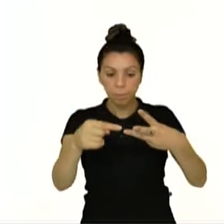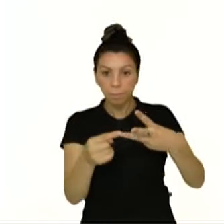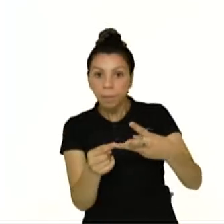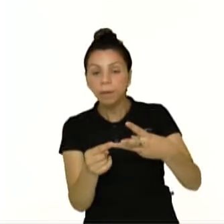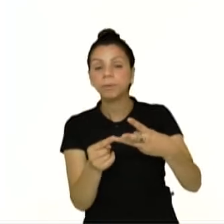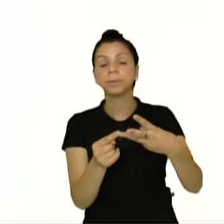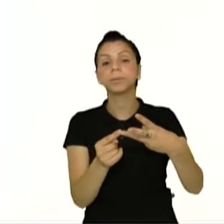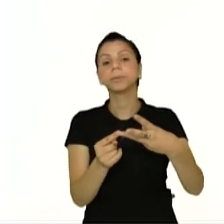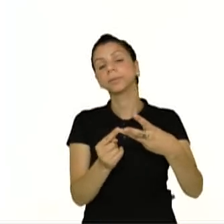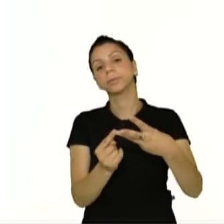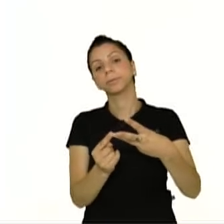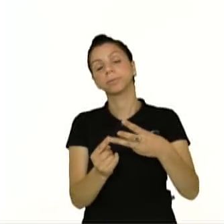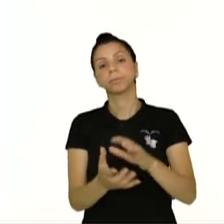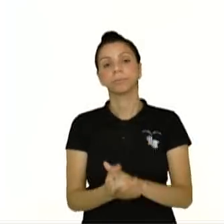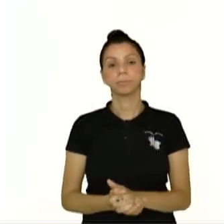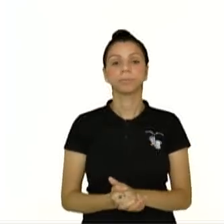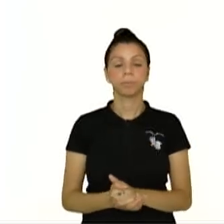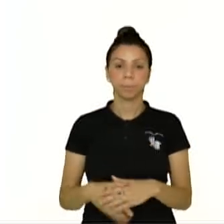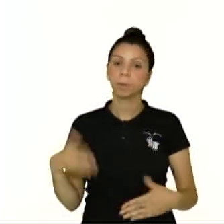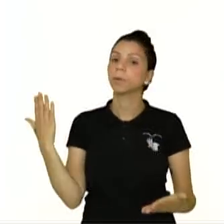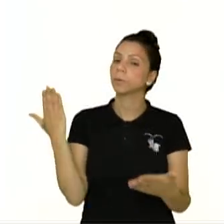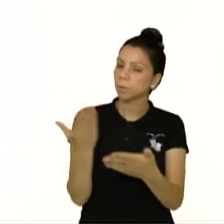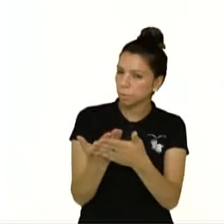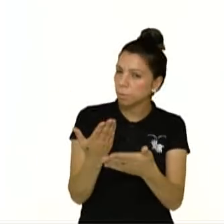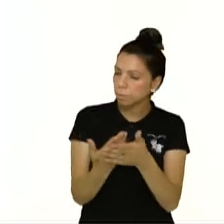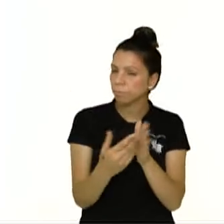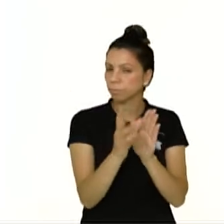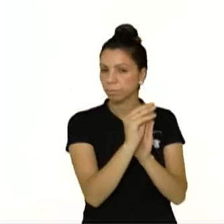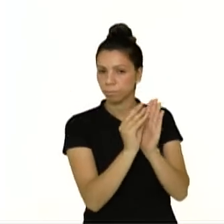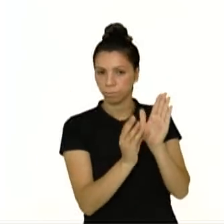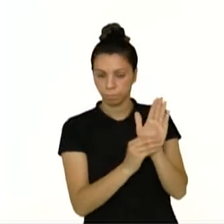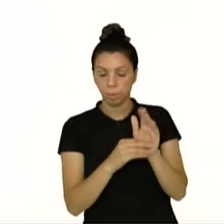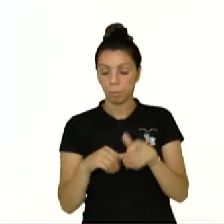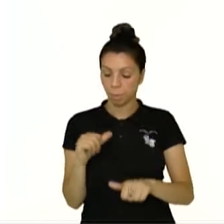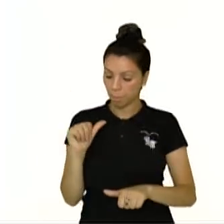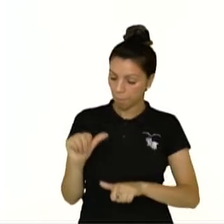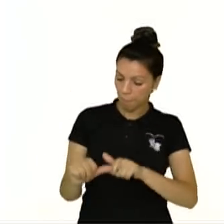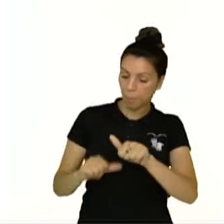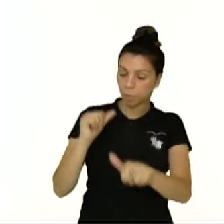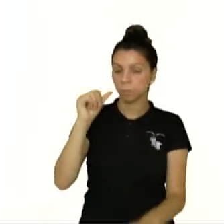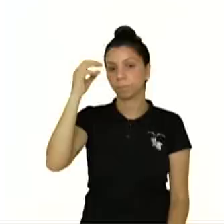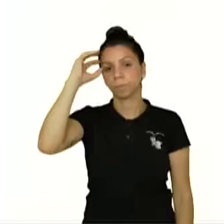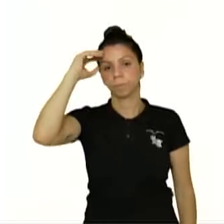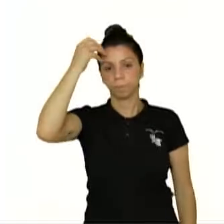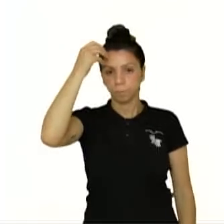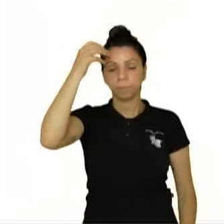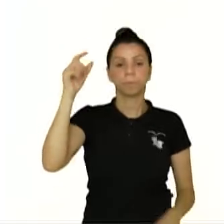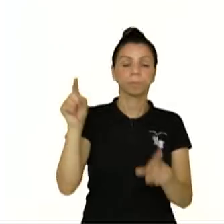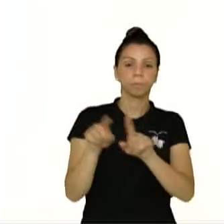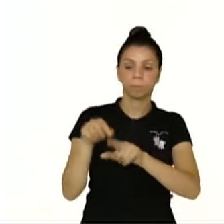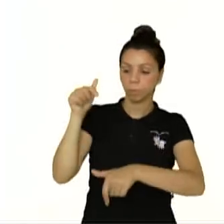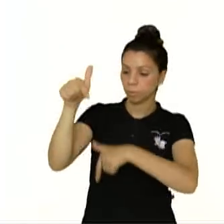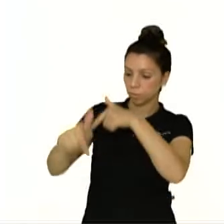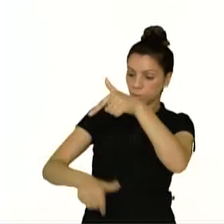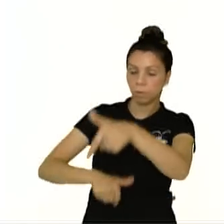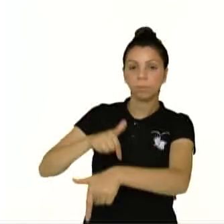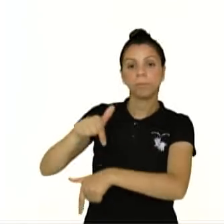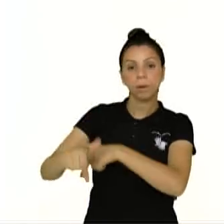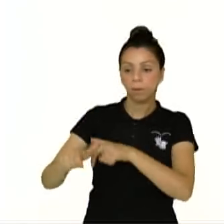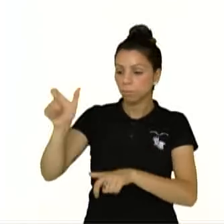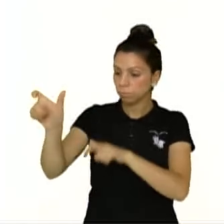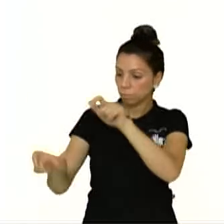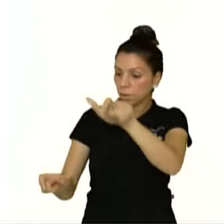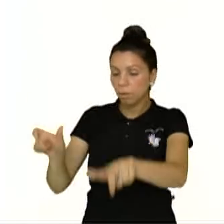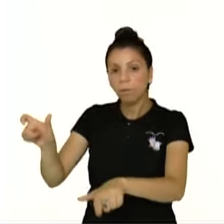bem, nós estudamos sobre esse conteúdo, sobre as mudanças nos hábitos, sobre os trabalhadores, né?